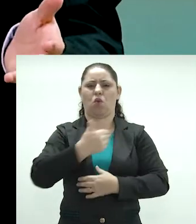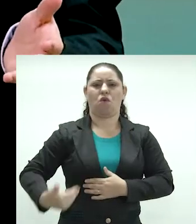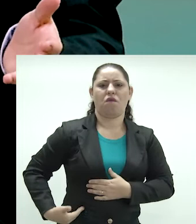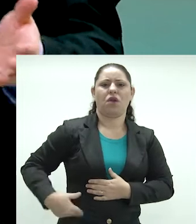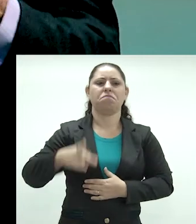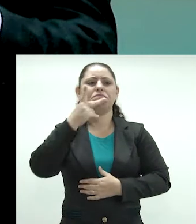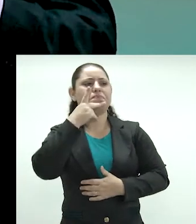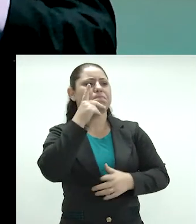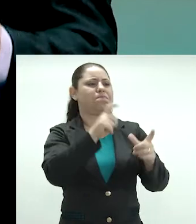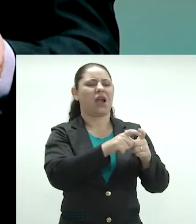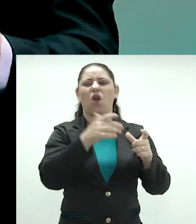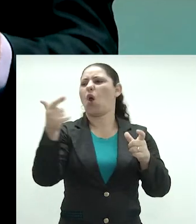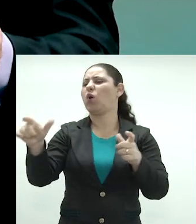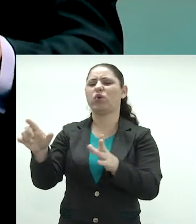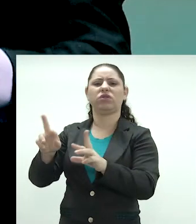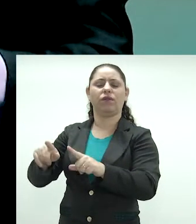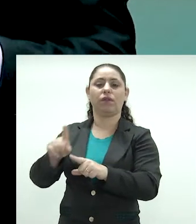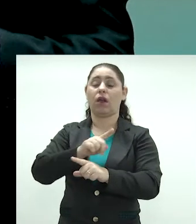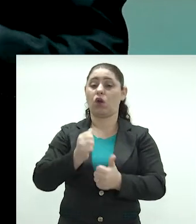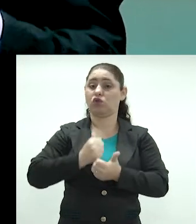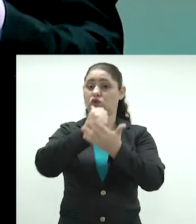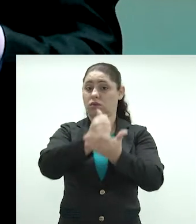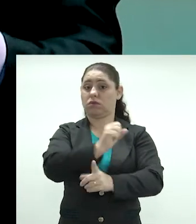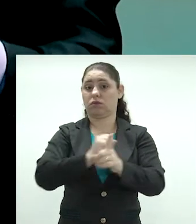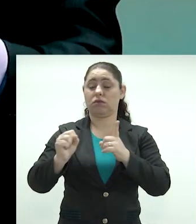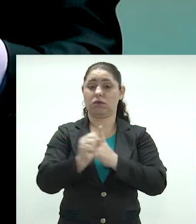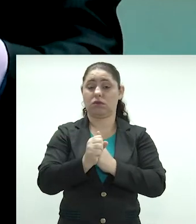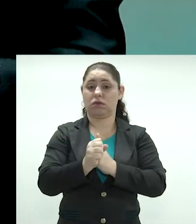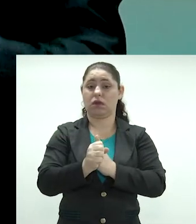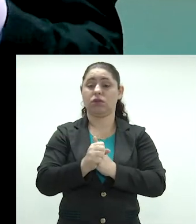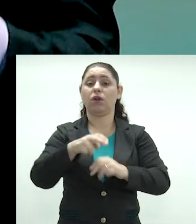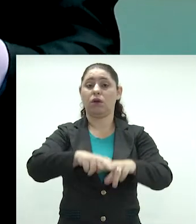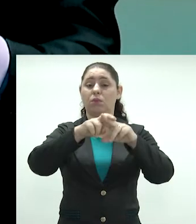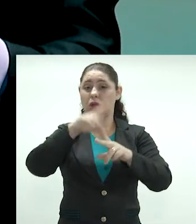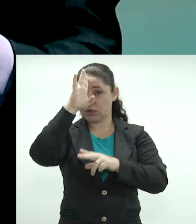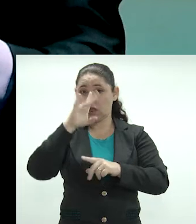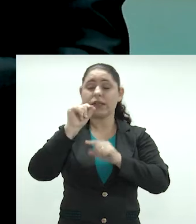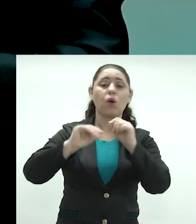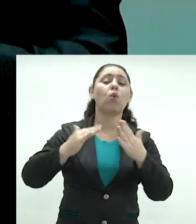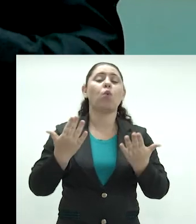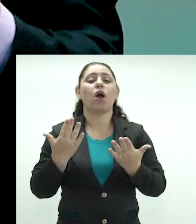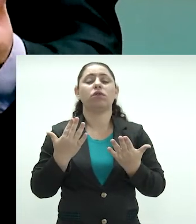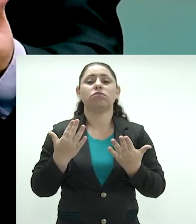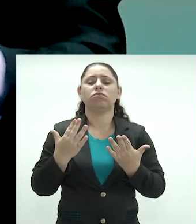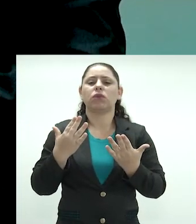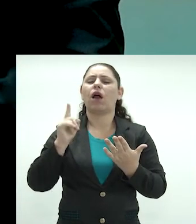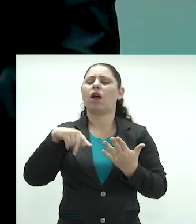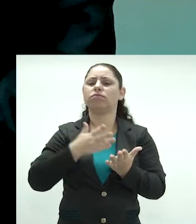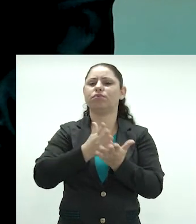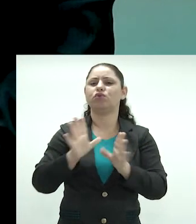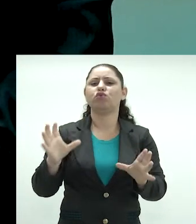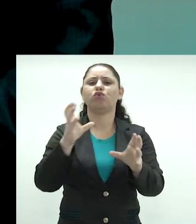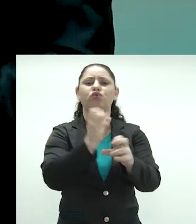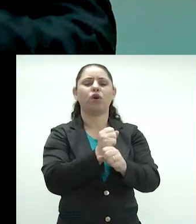daquele partido. Nós temos que ajudar a sociedade. Então, essa isenção do Ministério Público, ao agir dessa forma, eu acho que tem muito para somar e tem